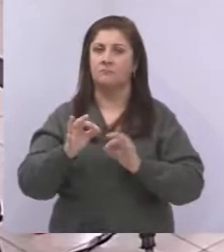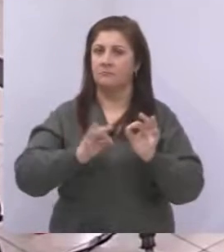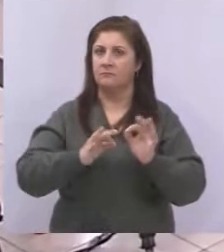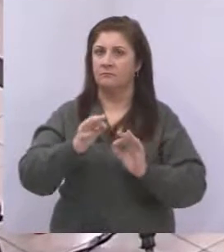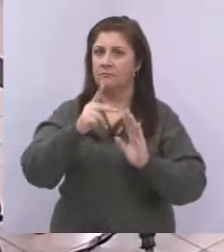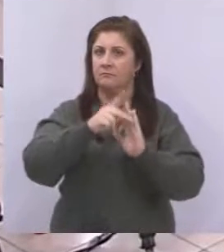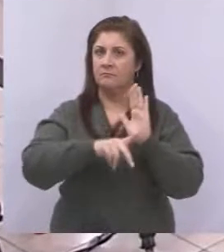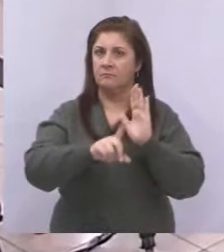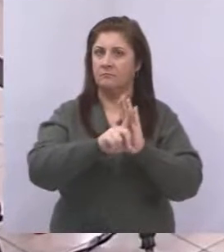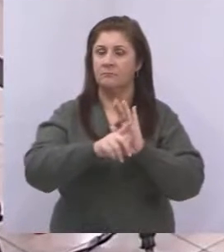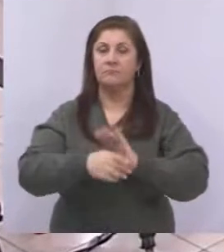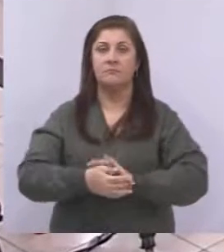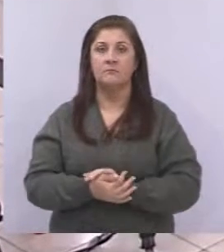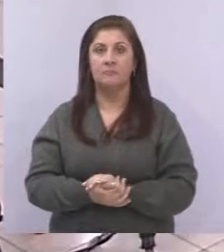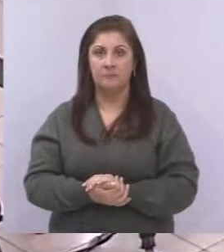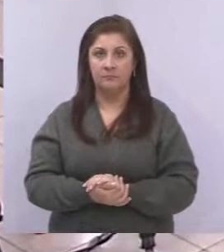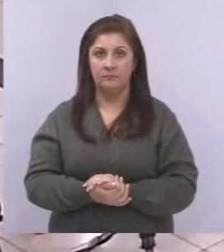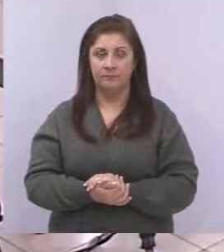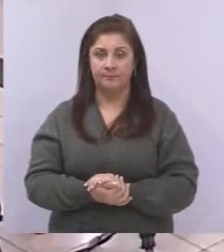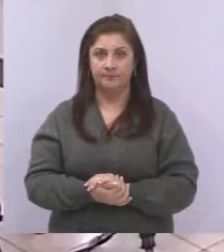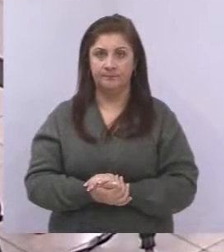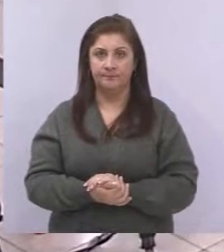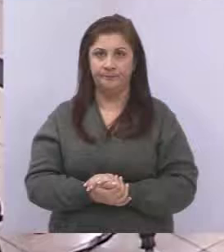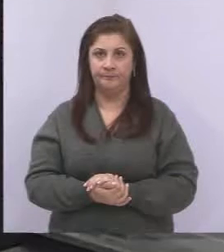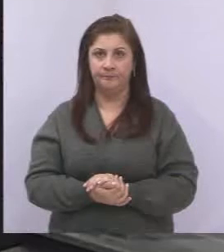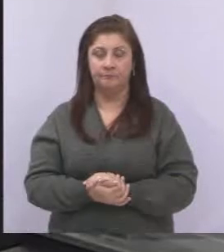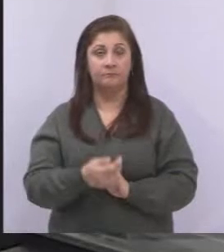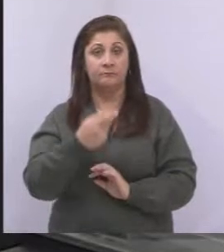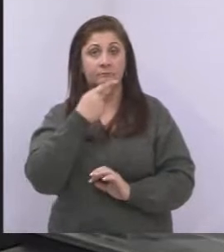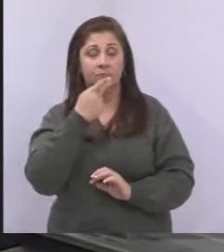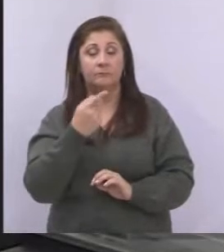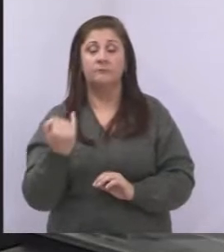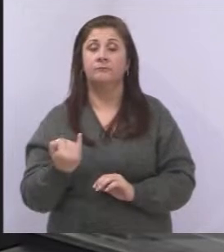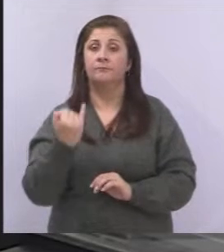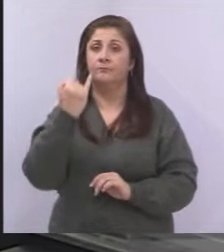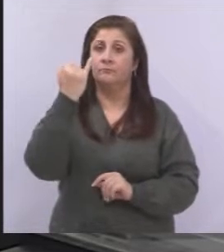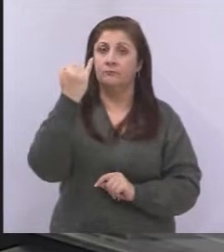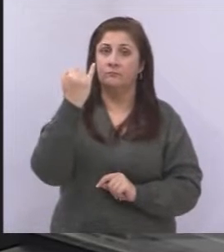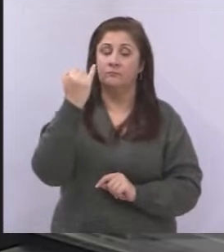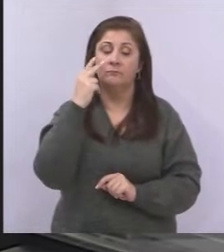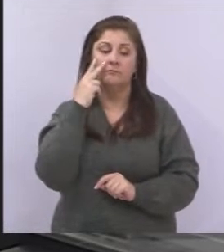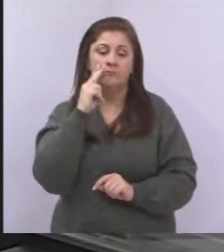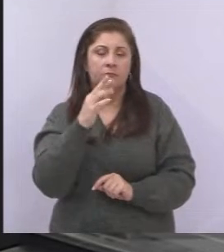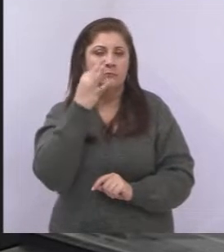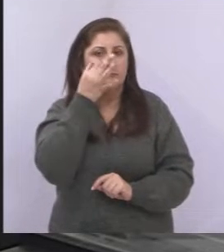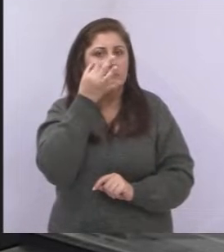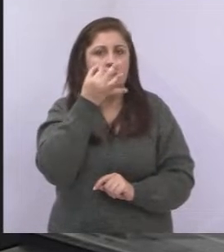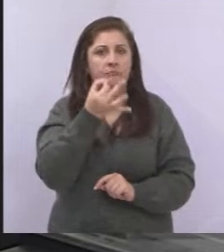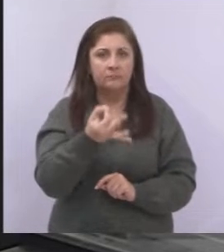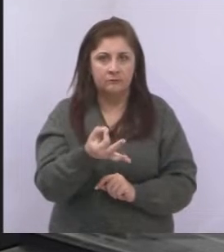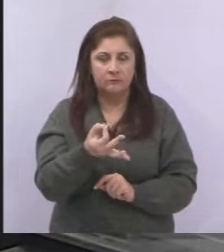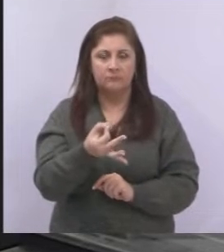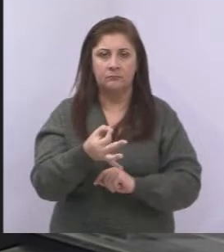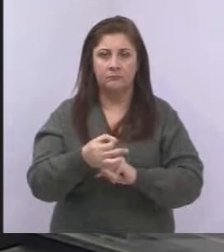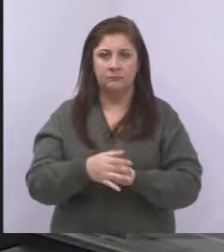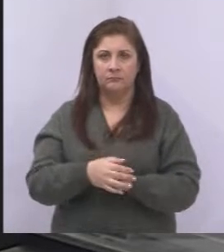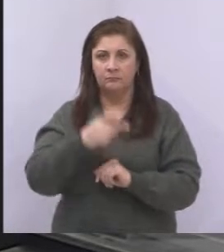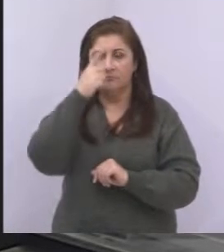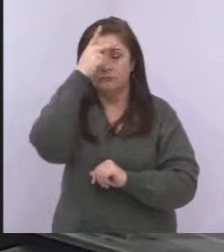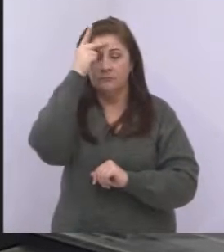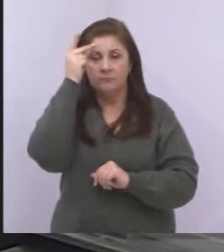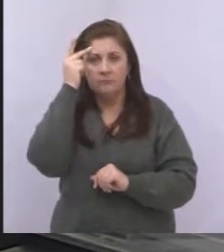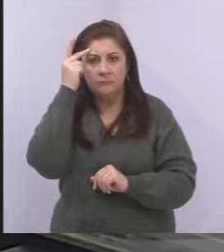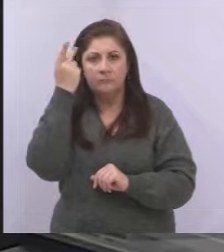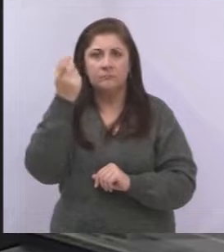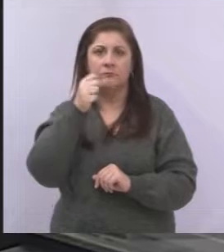propositura e dizer o quanto é importante este olhar para com os